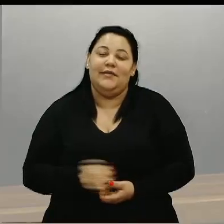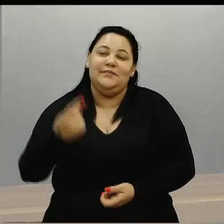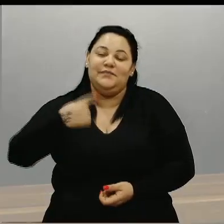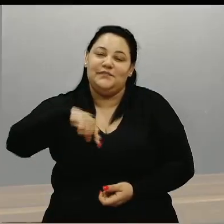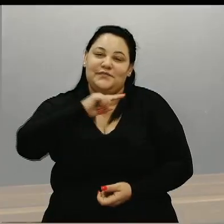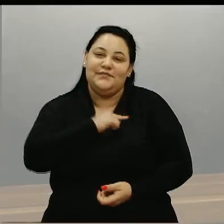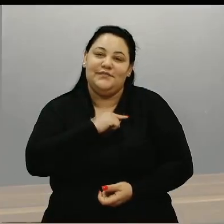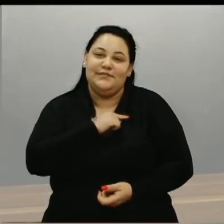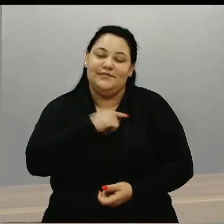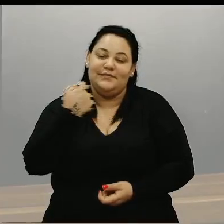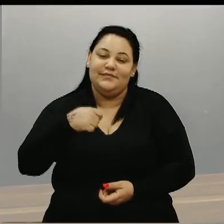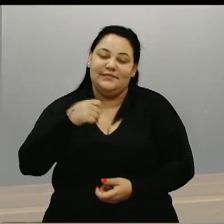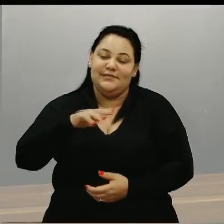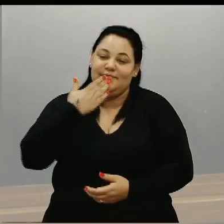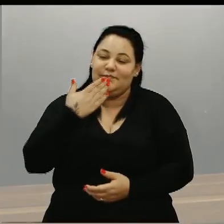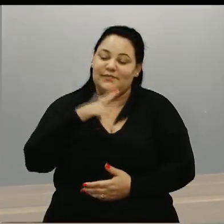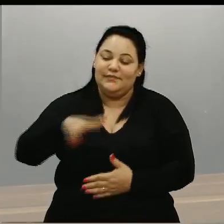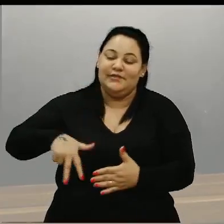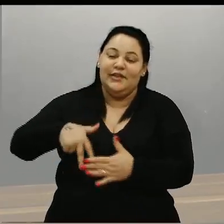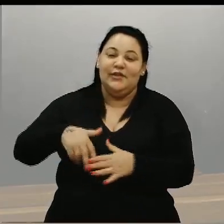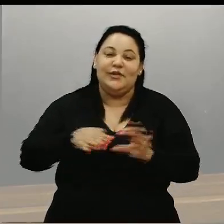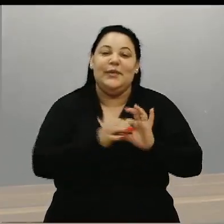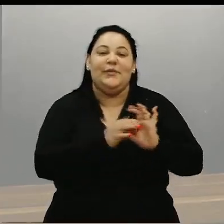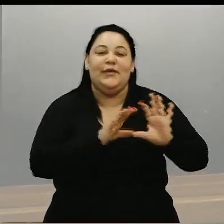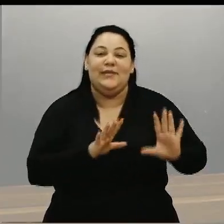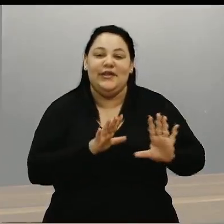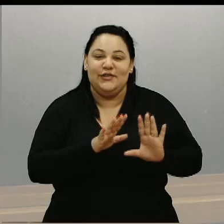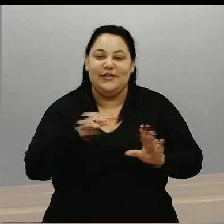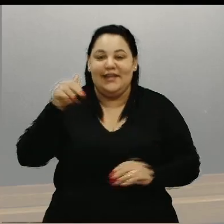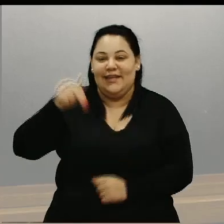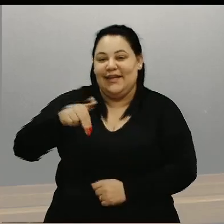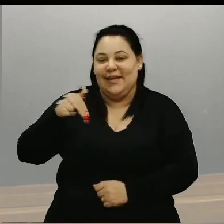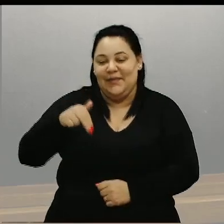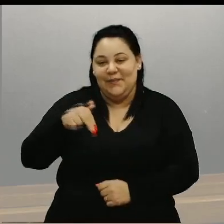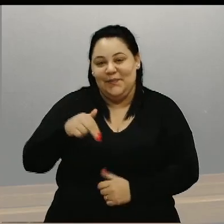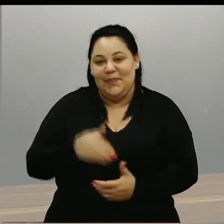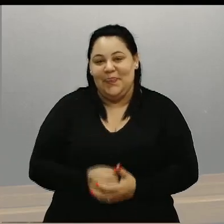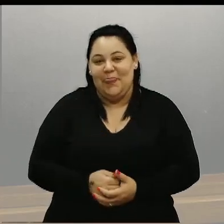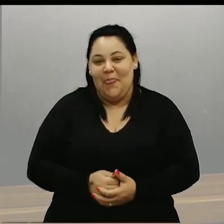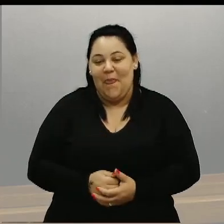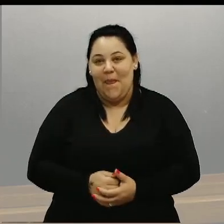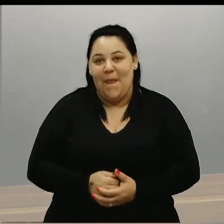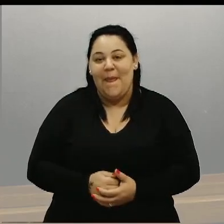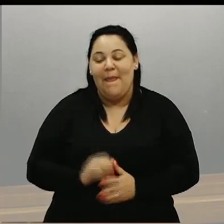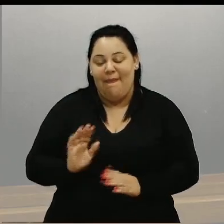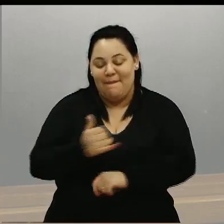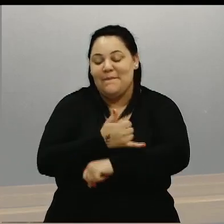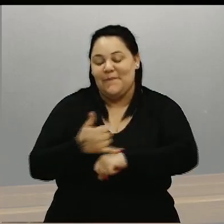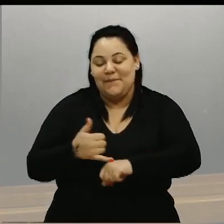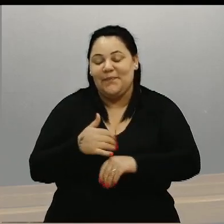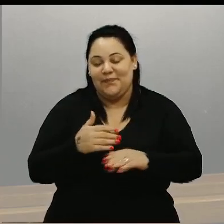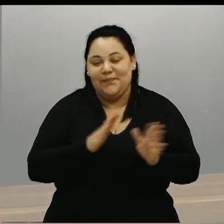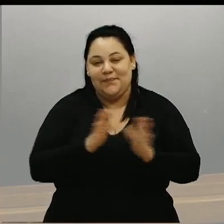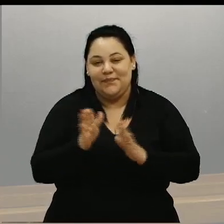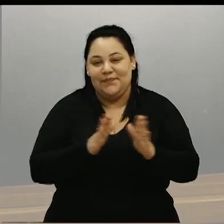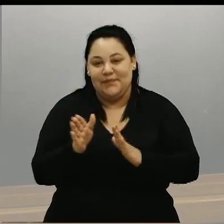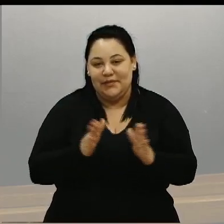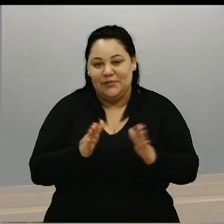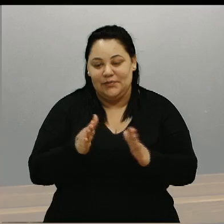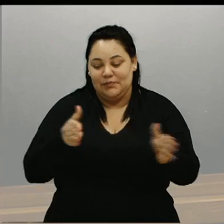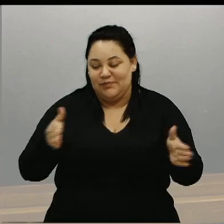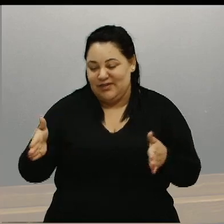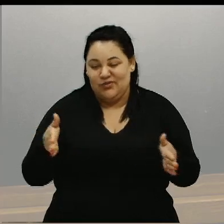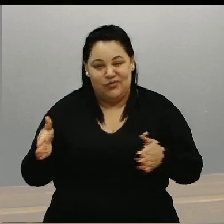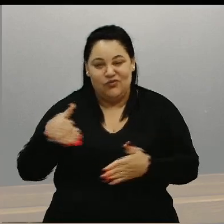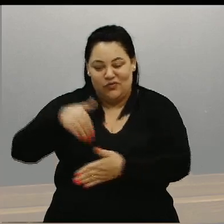em fazer essa Tribuna Livre em novembro na medida em que já passou o período eleitoral e é importante que